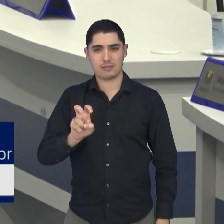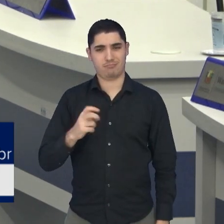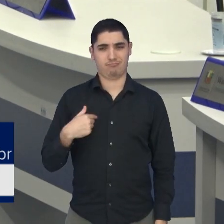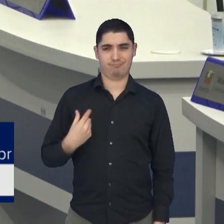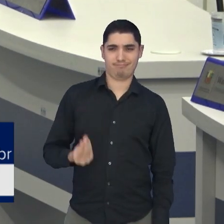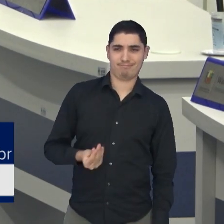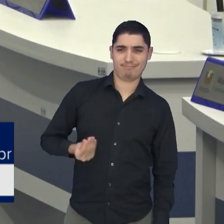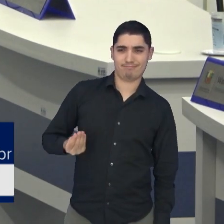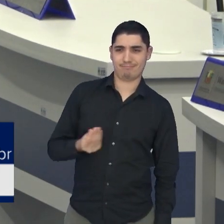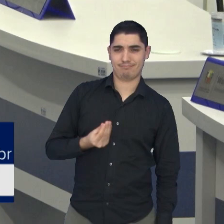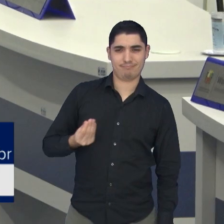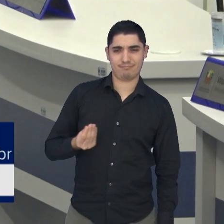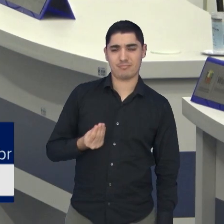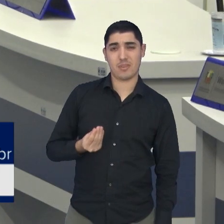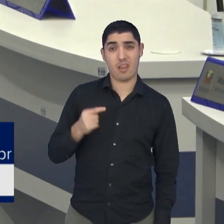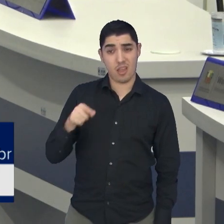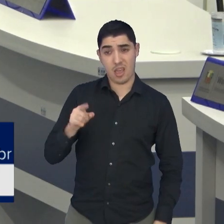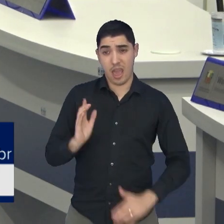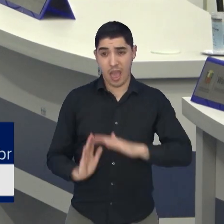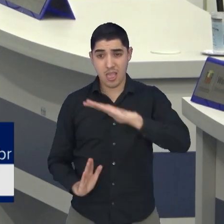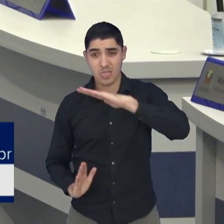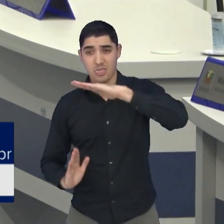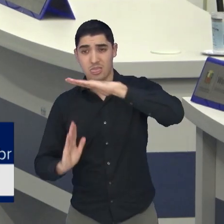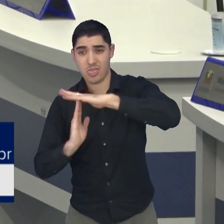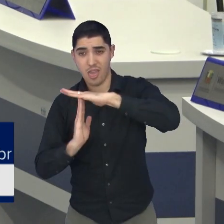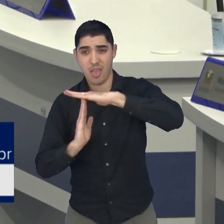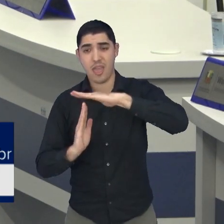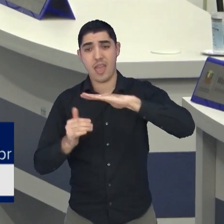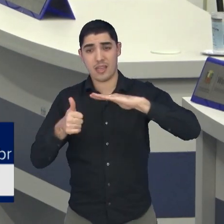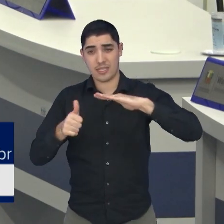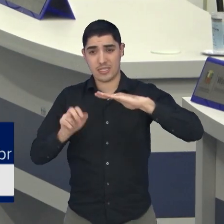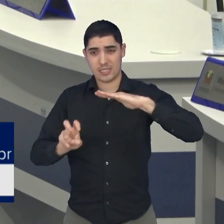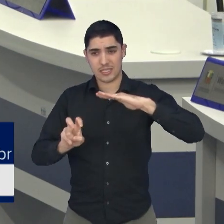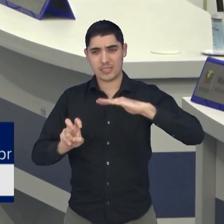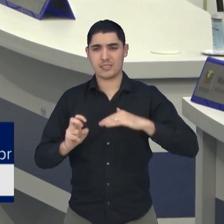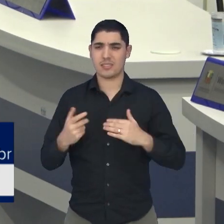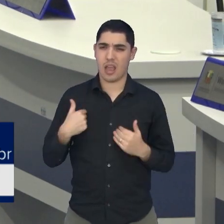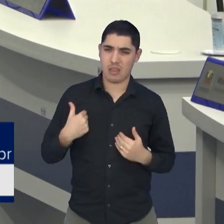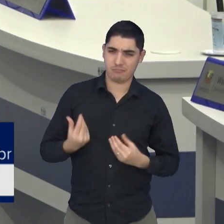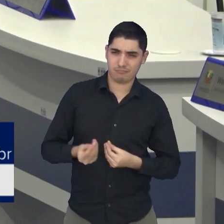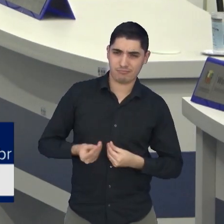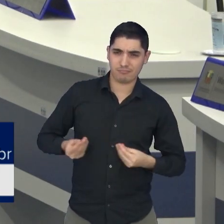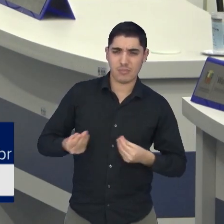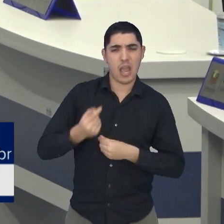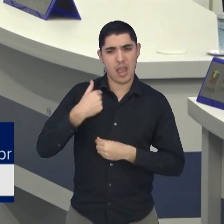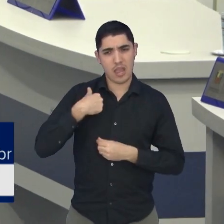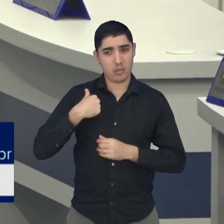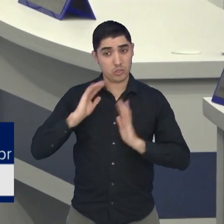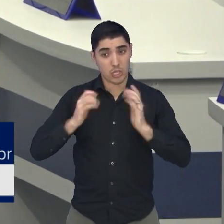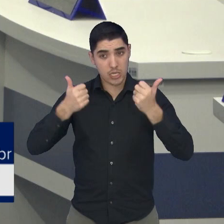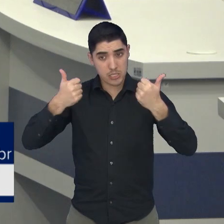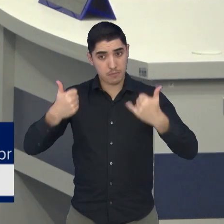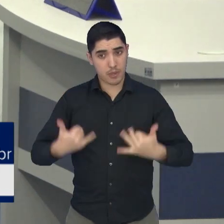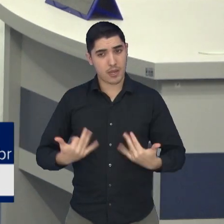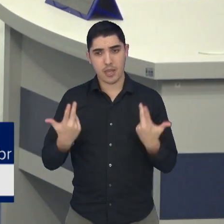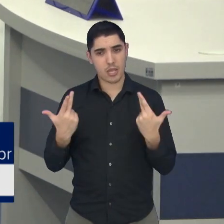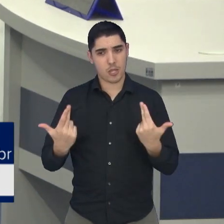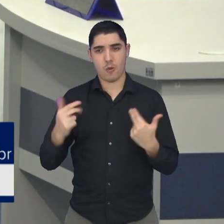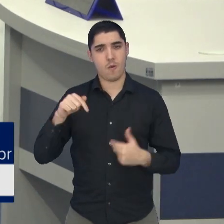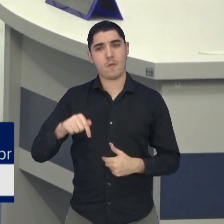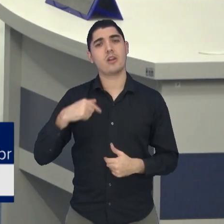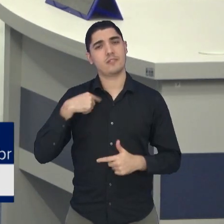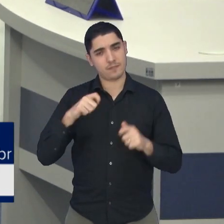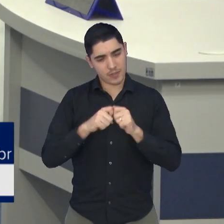Então, ficou 15 andares, né? E outras aberrações que tinham, apontei aqui também, fizemos emendas e